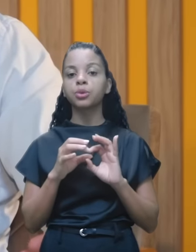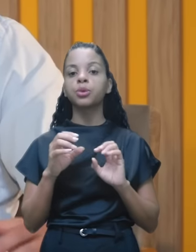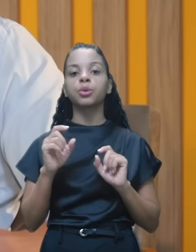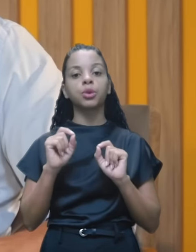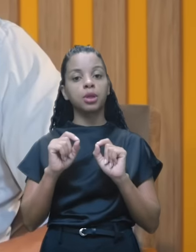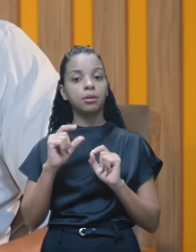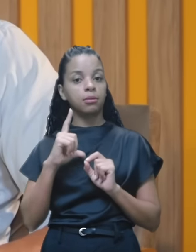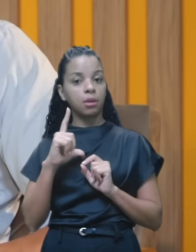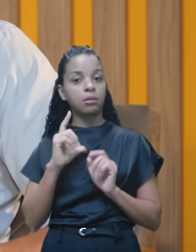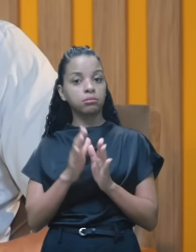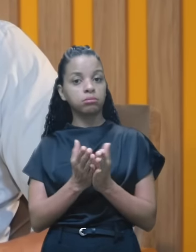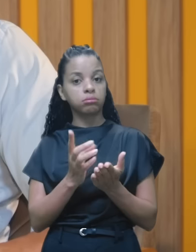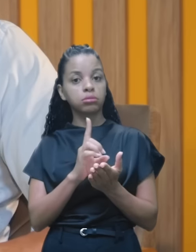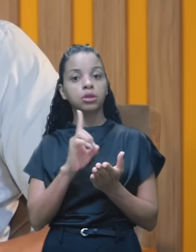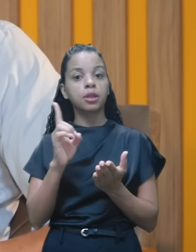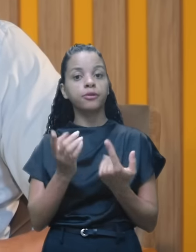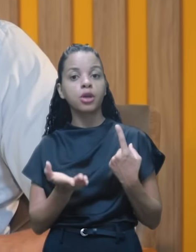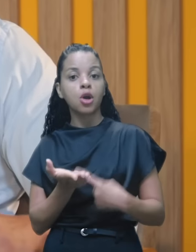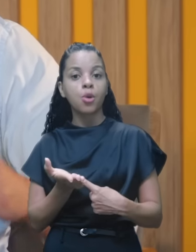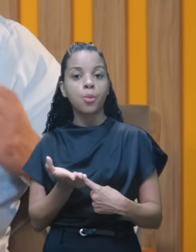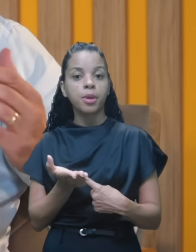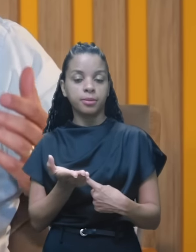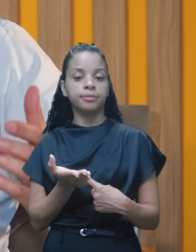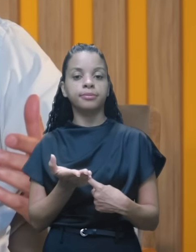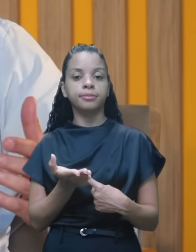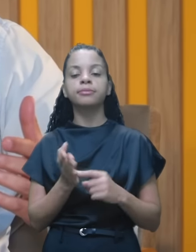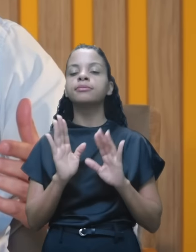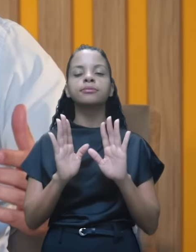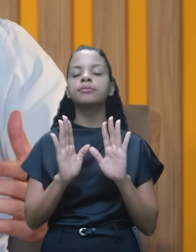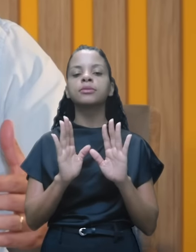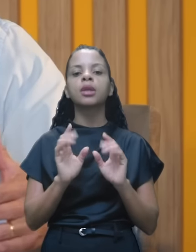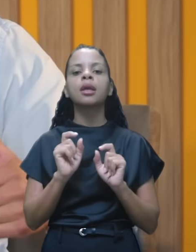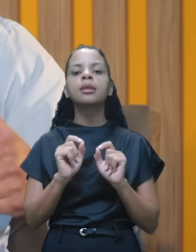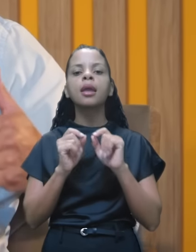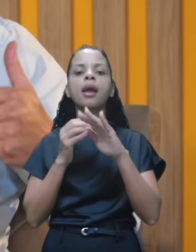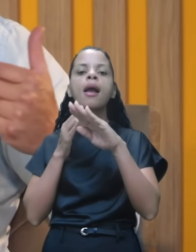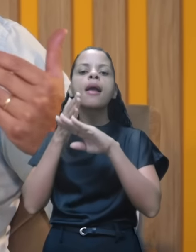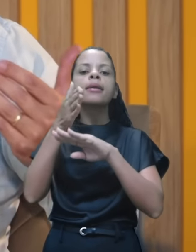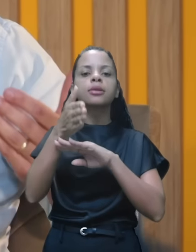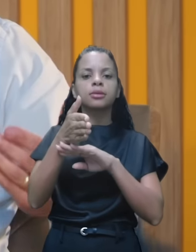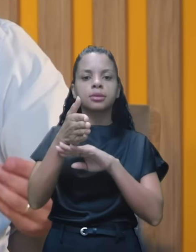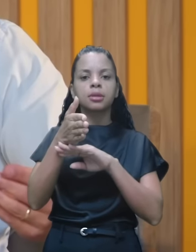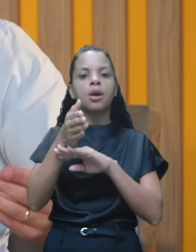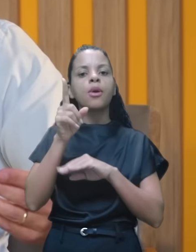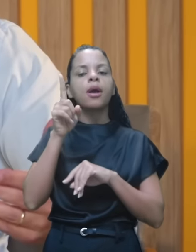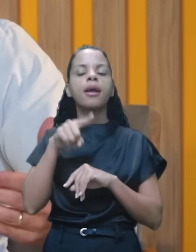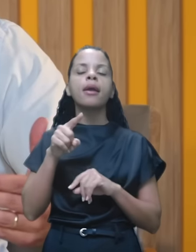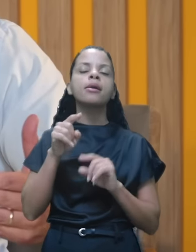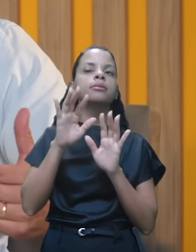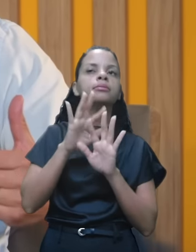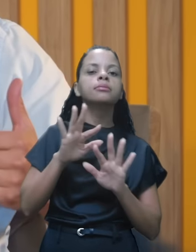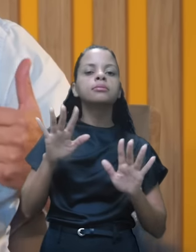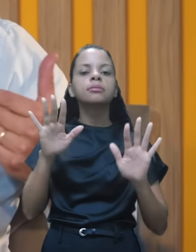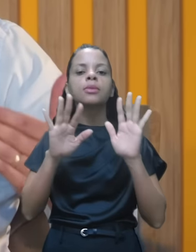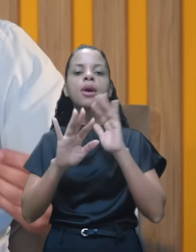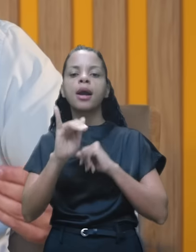hora mencionado no livro. O conceito de entronização é uma imagem irônica, uma